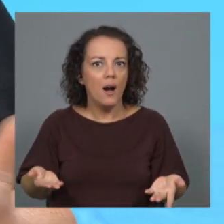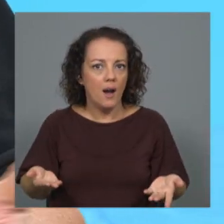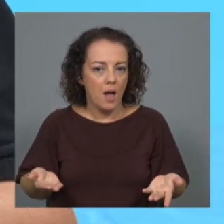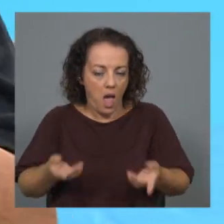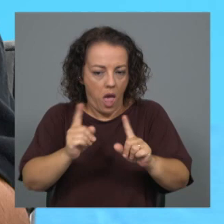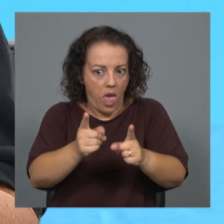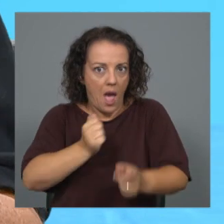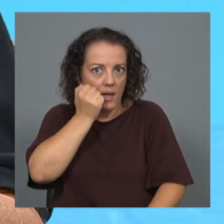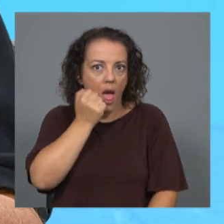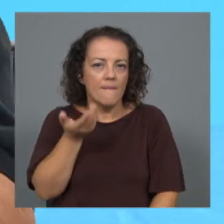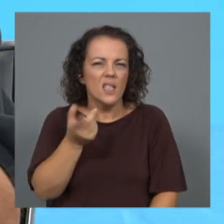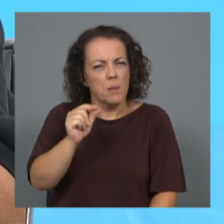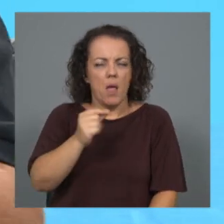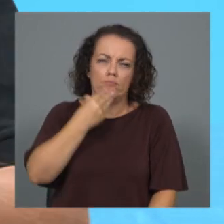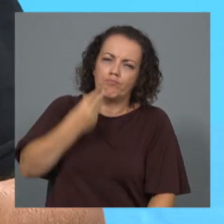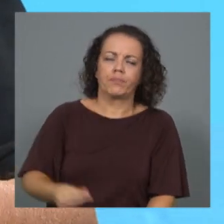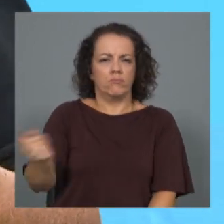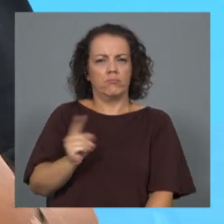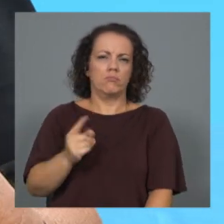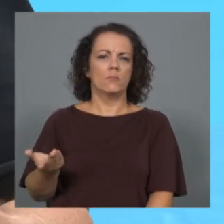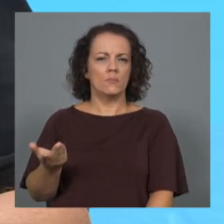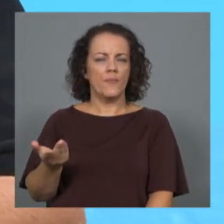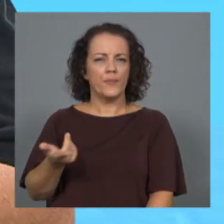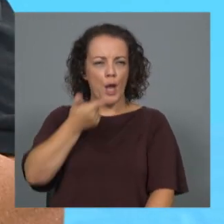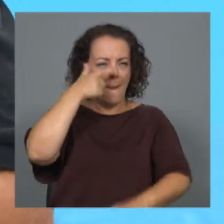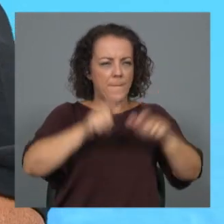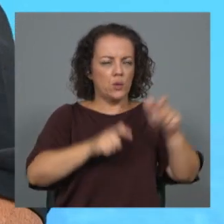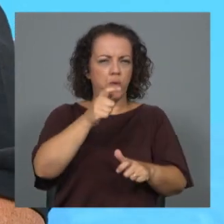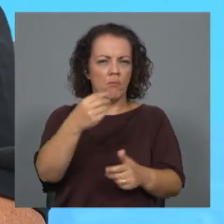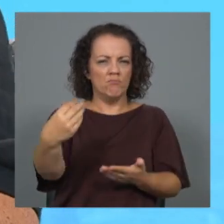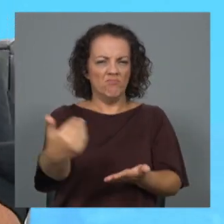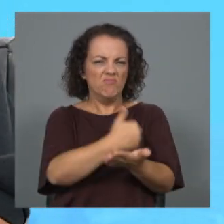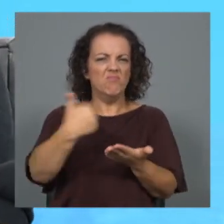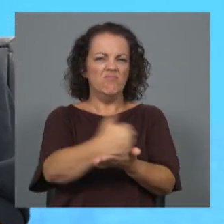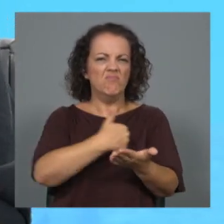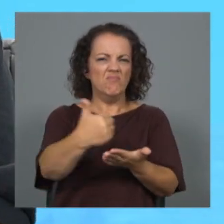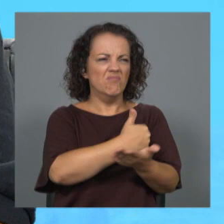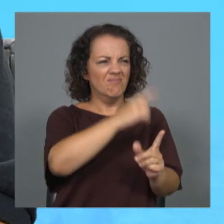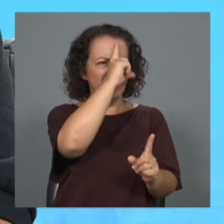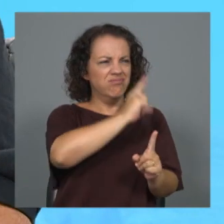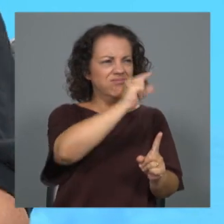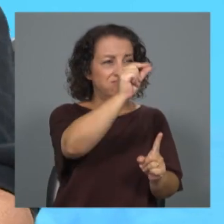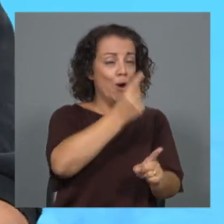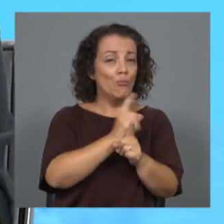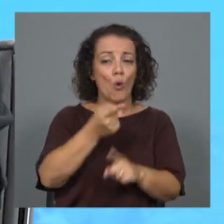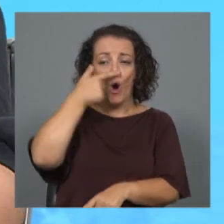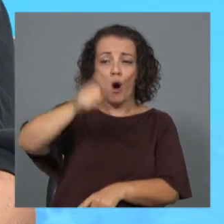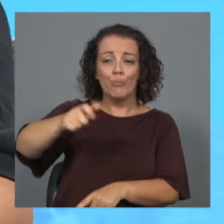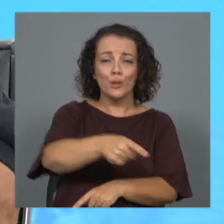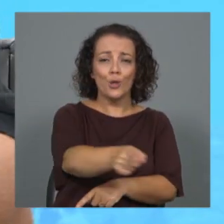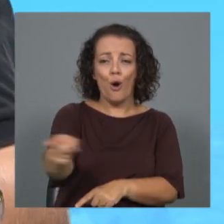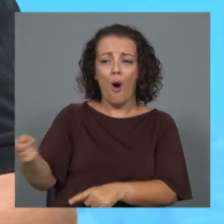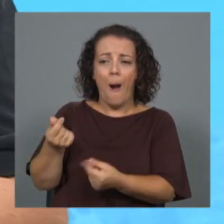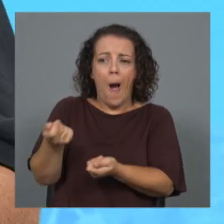mesmo grave e é imoral. Isto é imoral. Haver gente a ganhar fortunas com a miséria dos outros, nomeadamente agora no caso